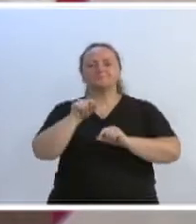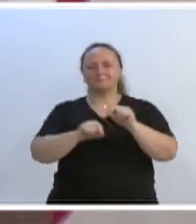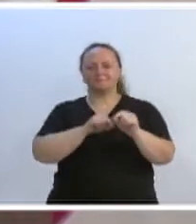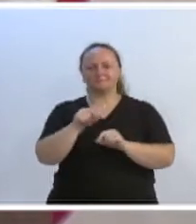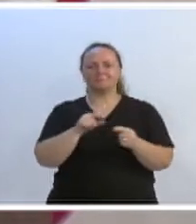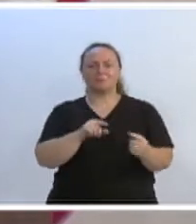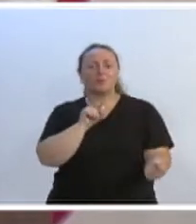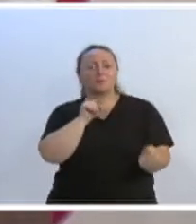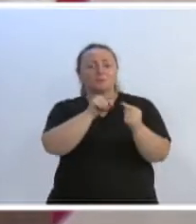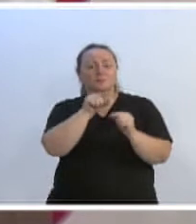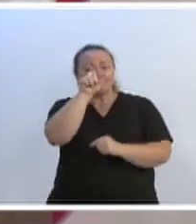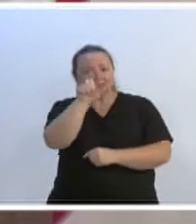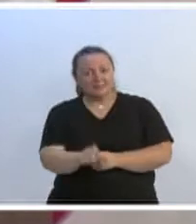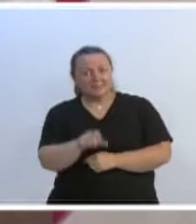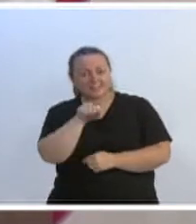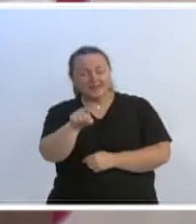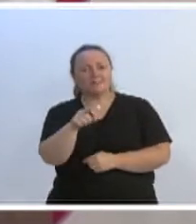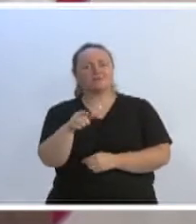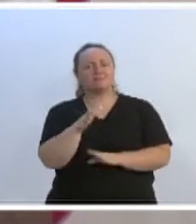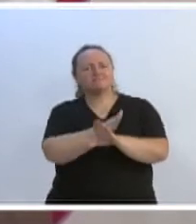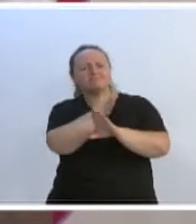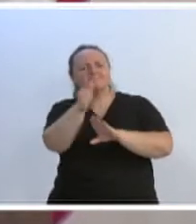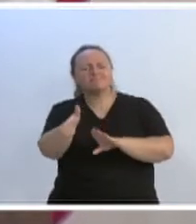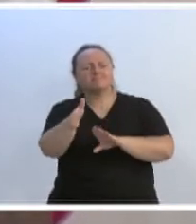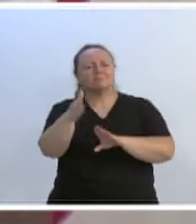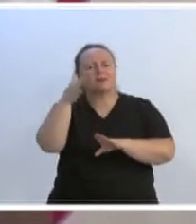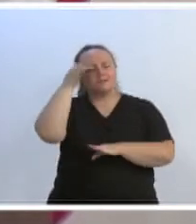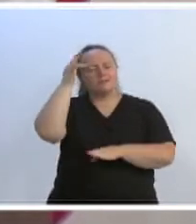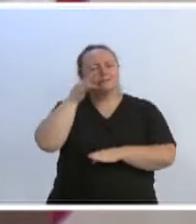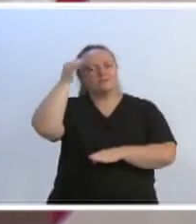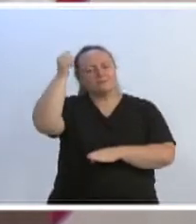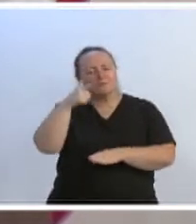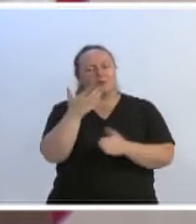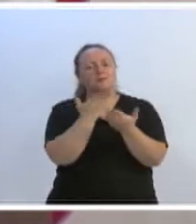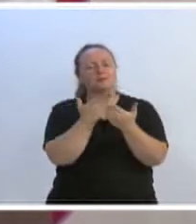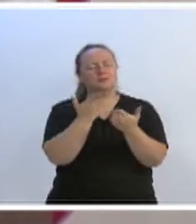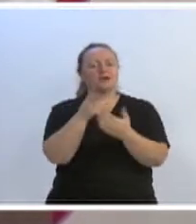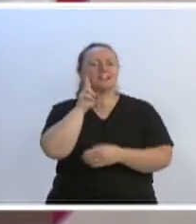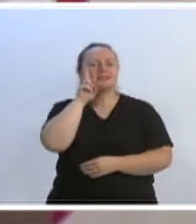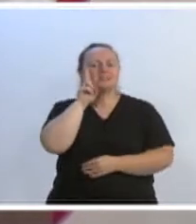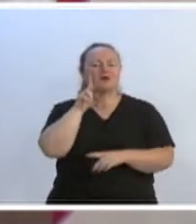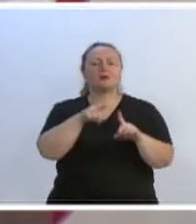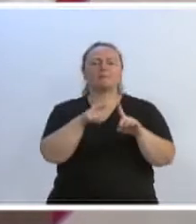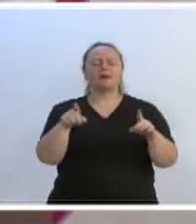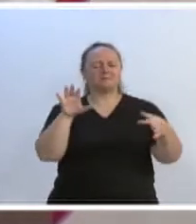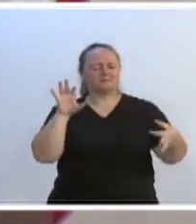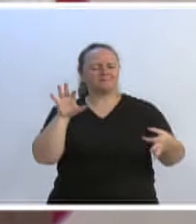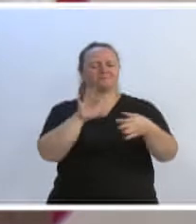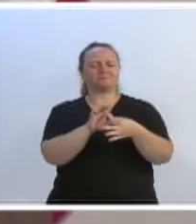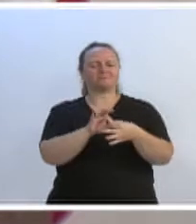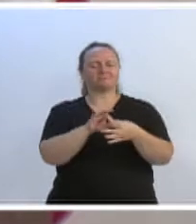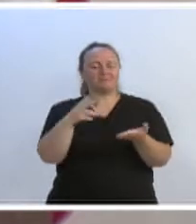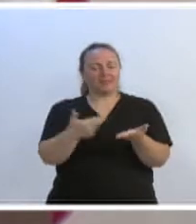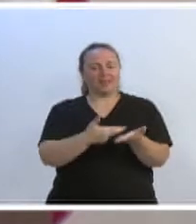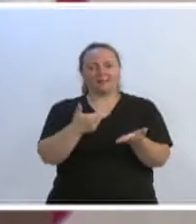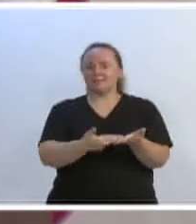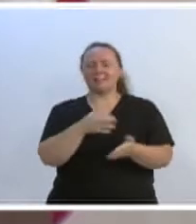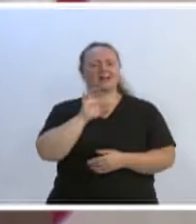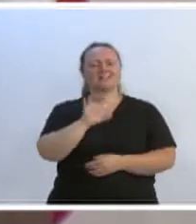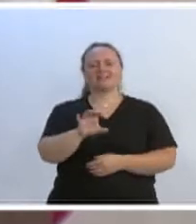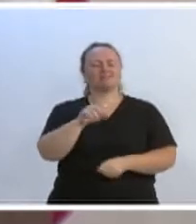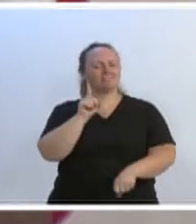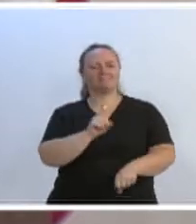vinha como prefeito conversar com a Sueli, e a gente olhava para todos aqueles registros, né, os diários antigos que tinham sido preservados, as